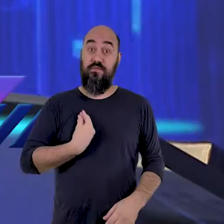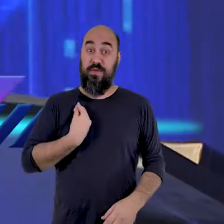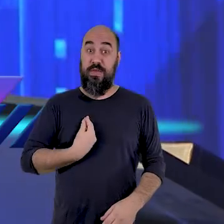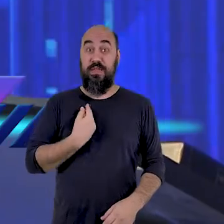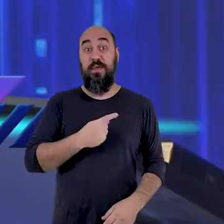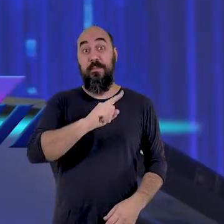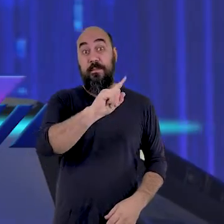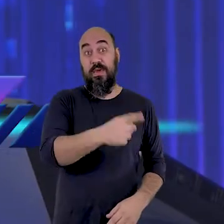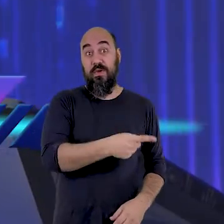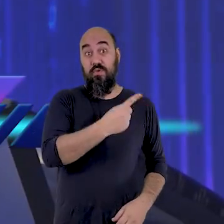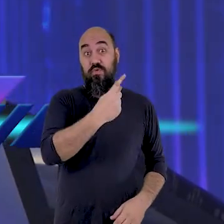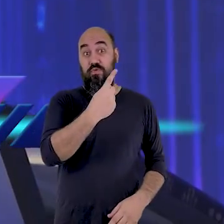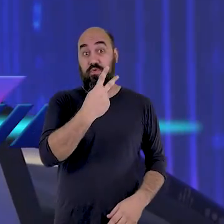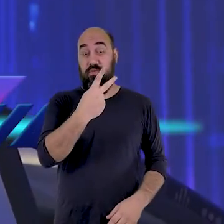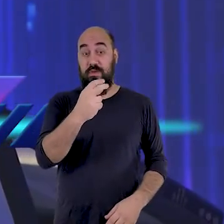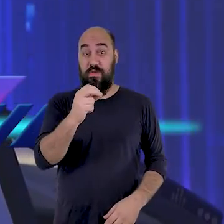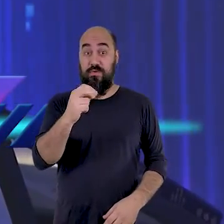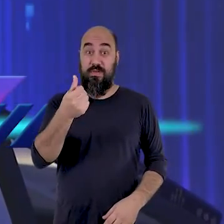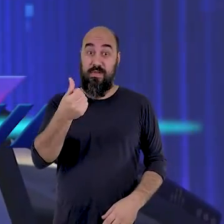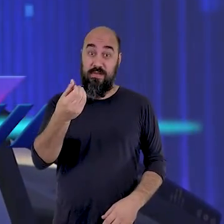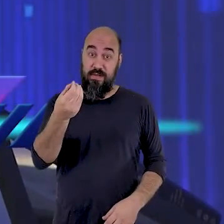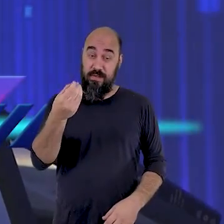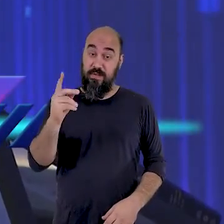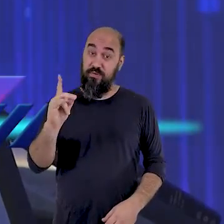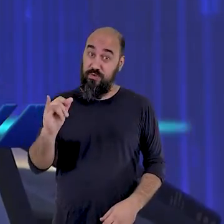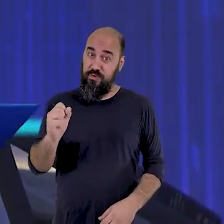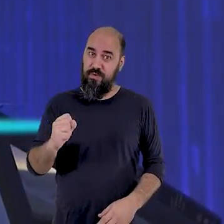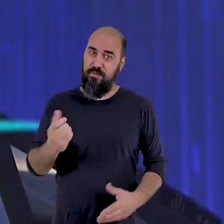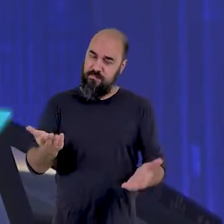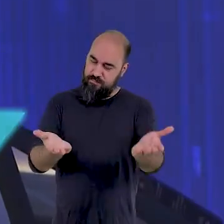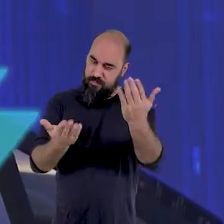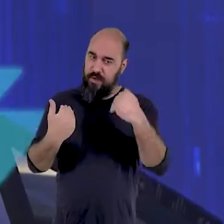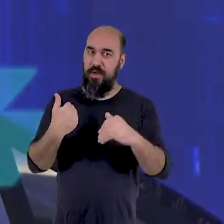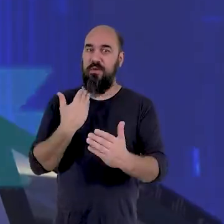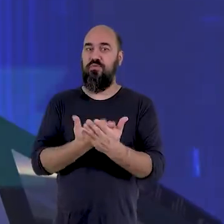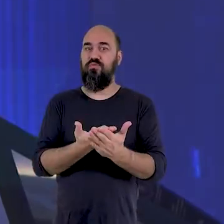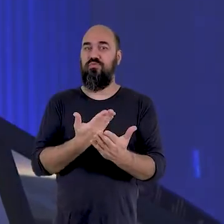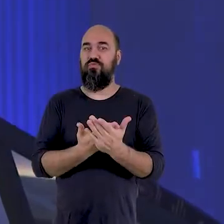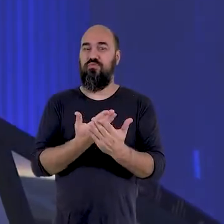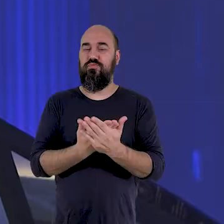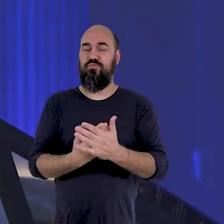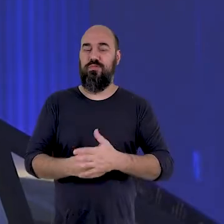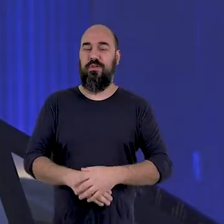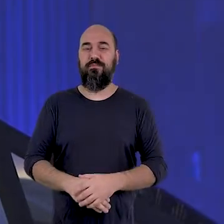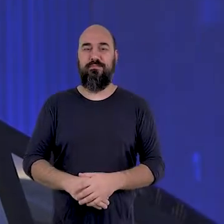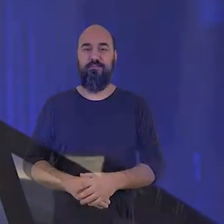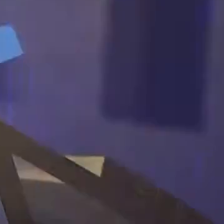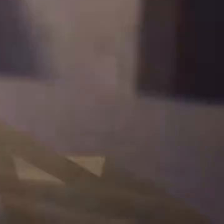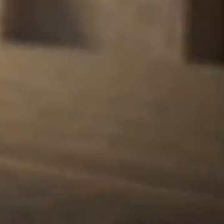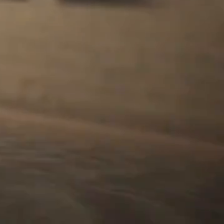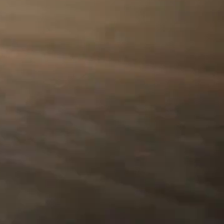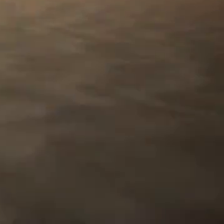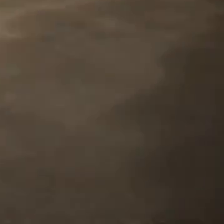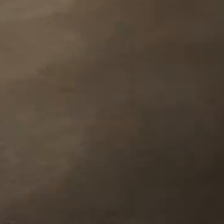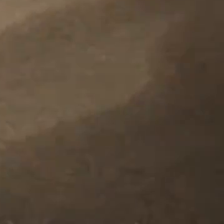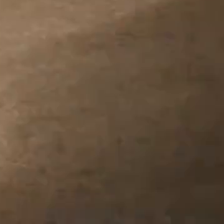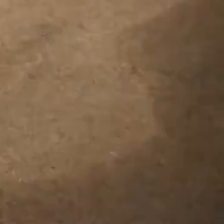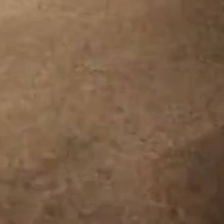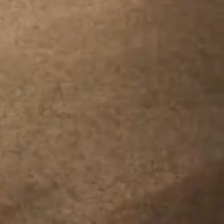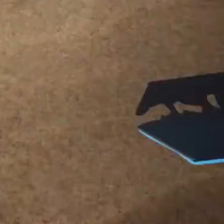Qual é a mensagem de Deus para nós? Este é o programa Arena do Futuro, que está apenas começando. Fica comigo.